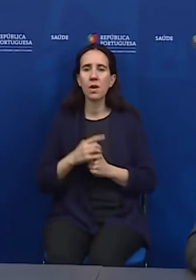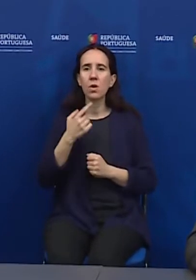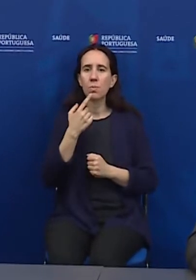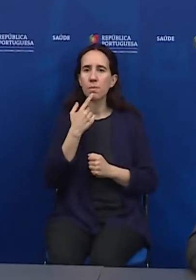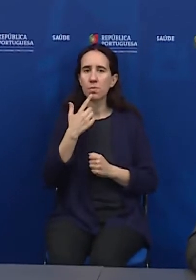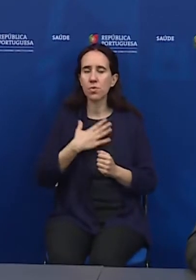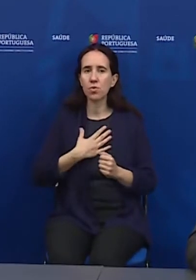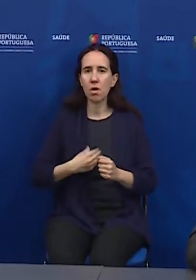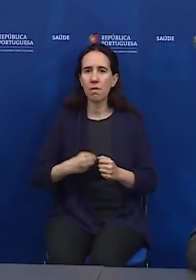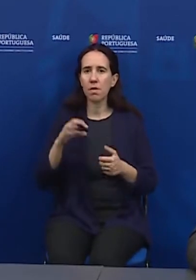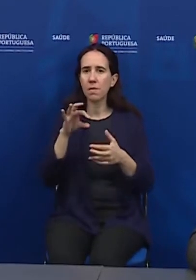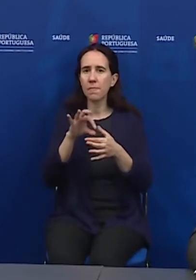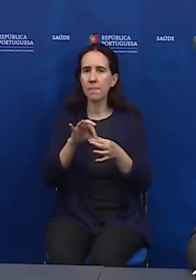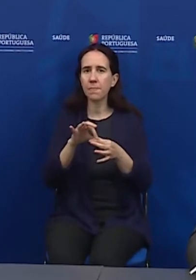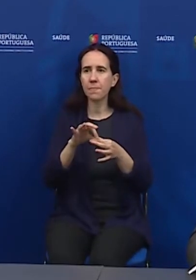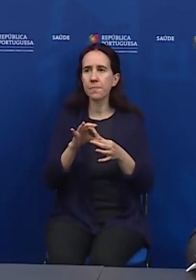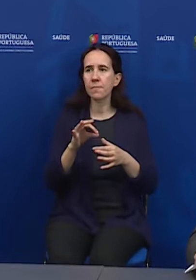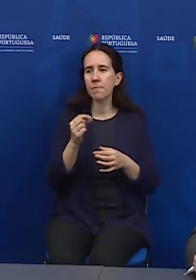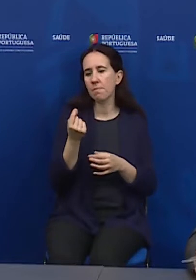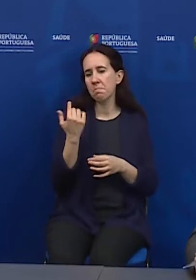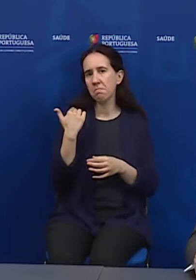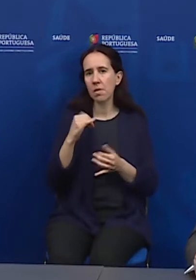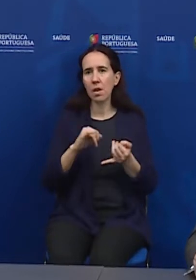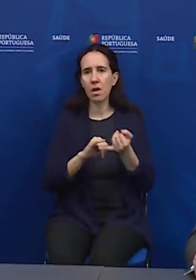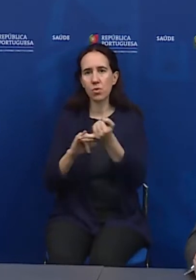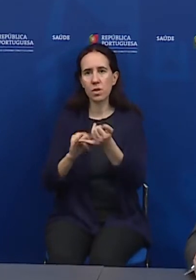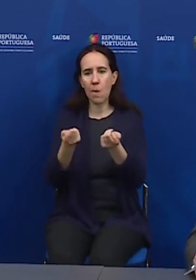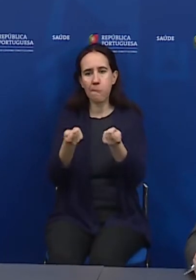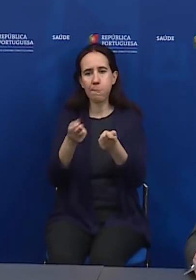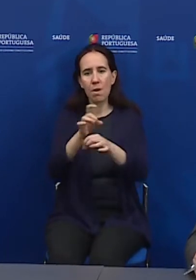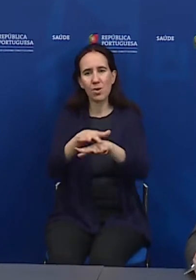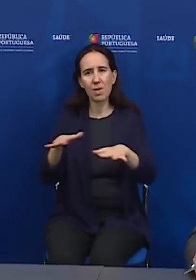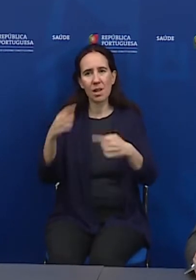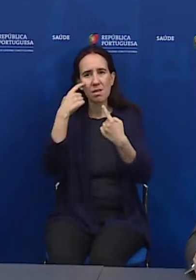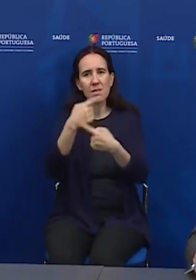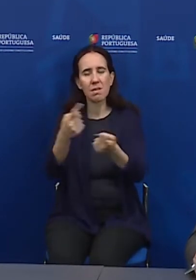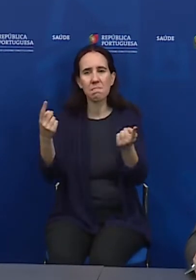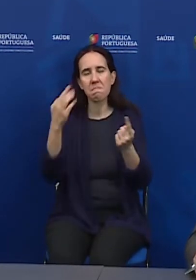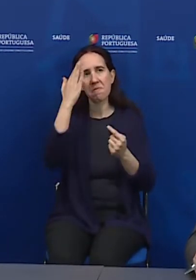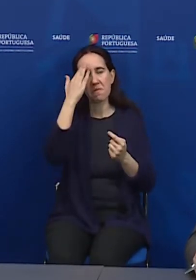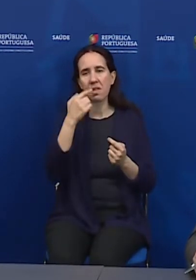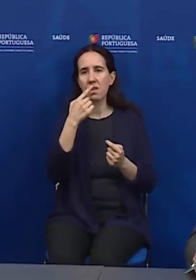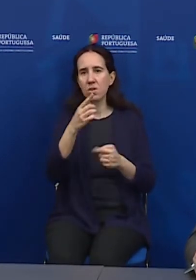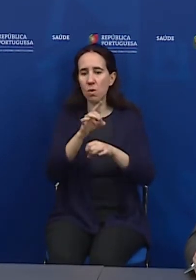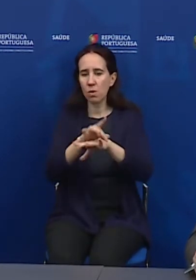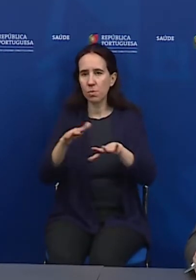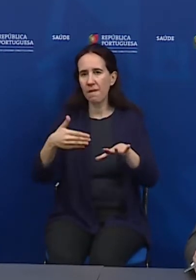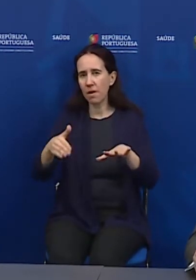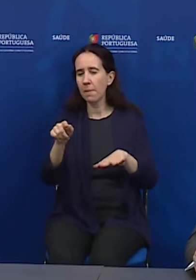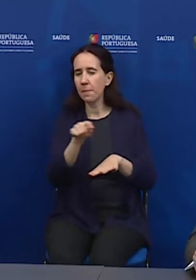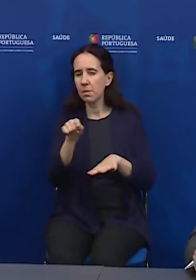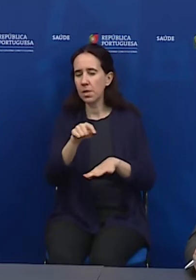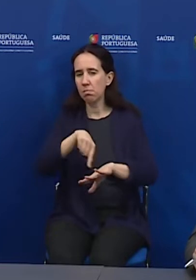tendo em conta as últimas declarações da Associação de Administradores Hospitalares, que admitem que os hospitais vão demorar